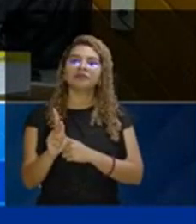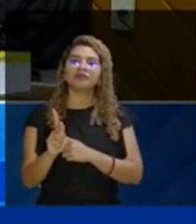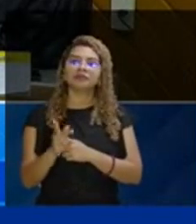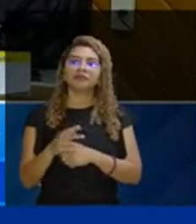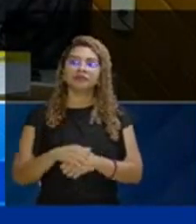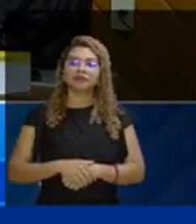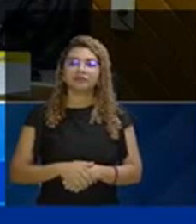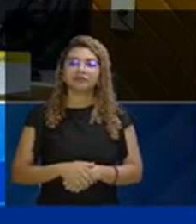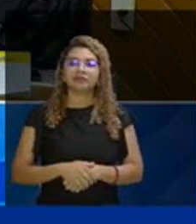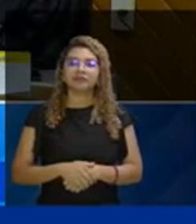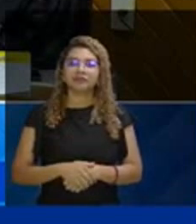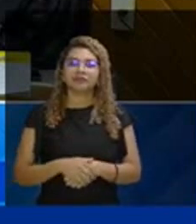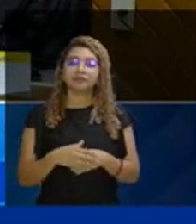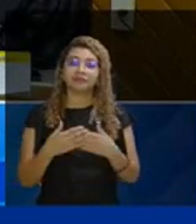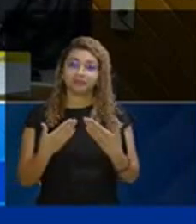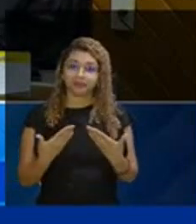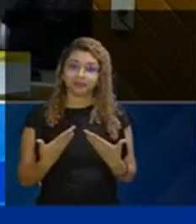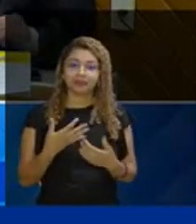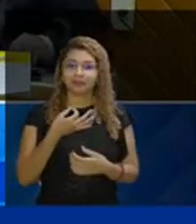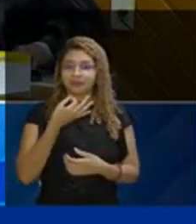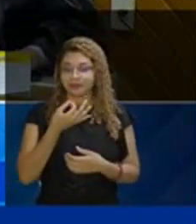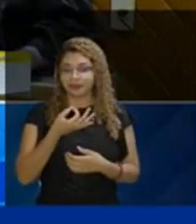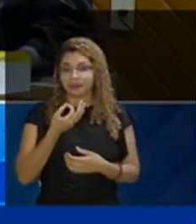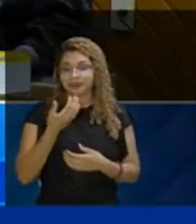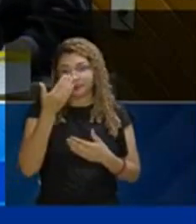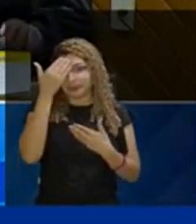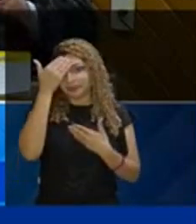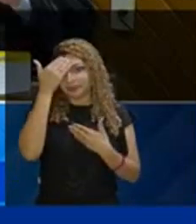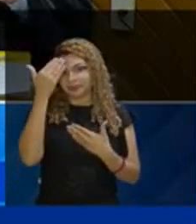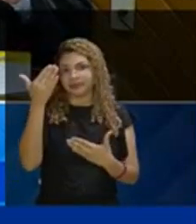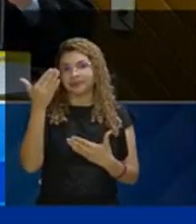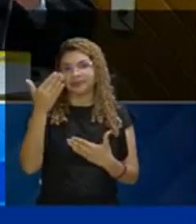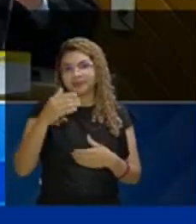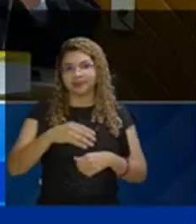registro, doutora Paola, e muito obrigado. Tá?